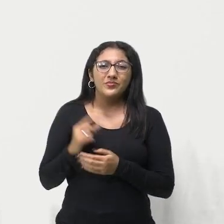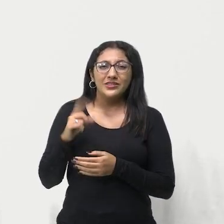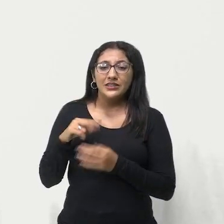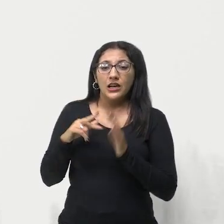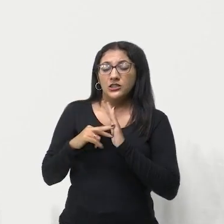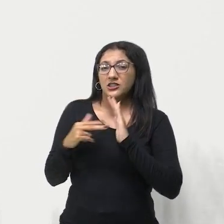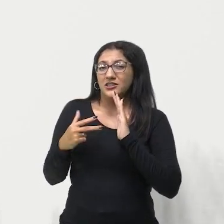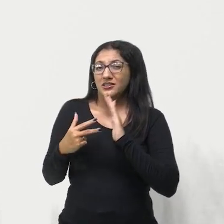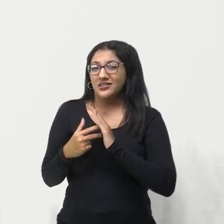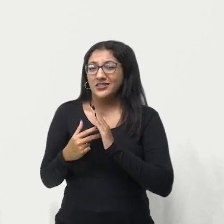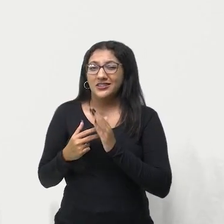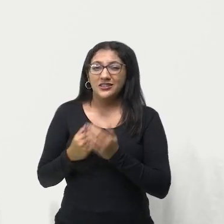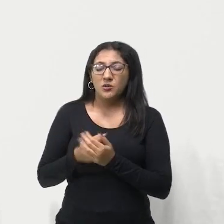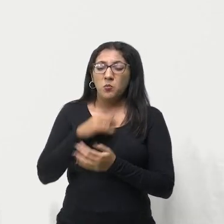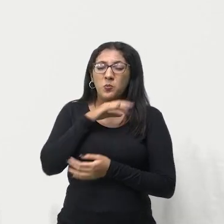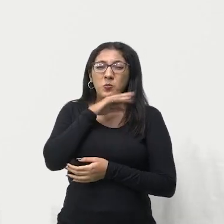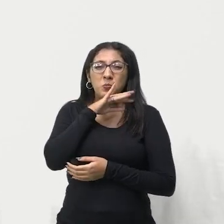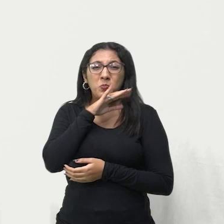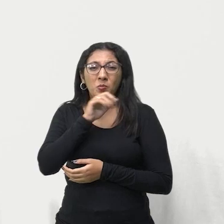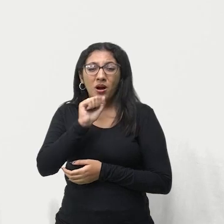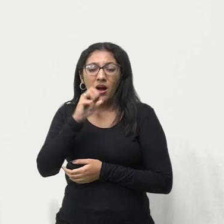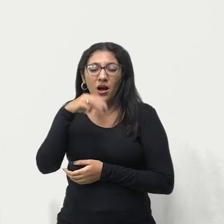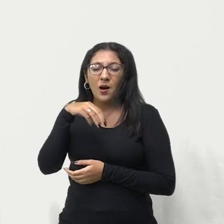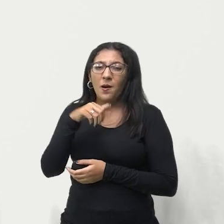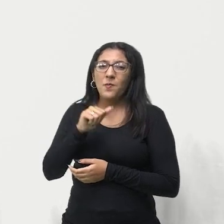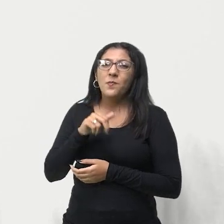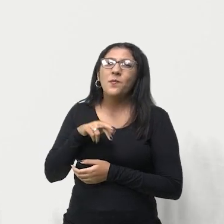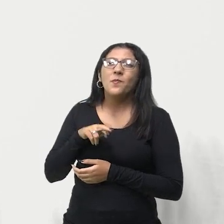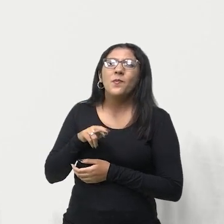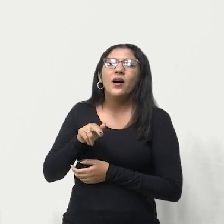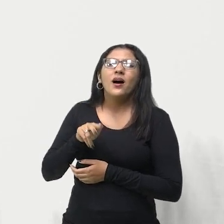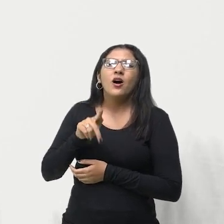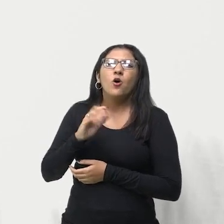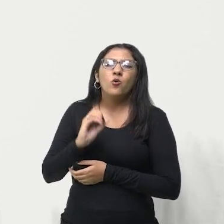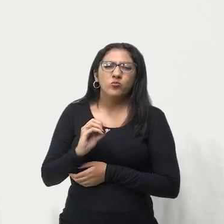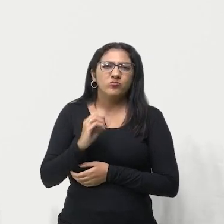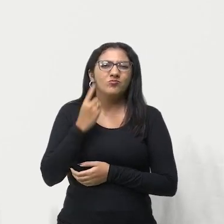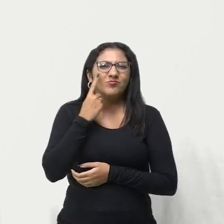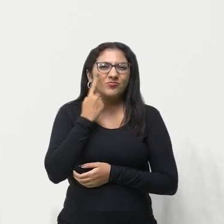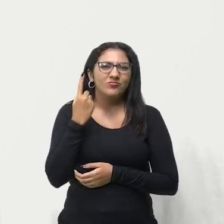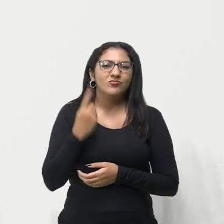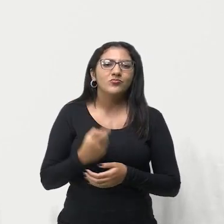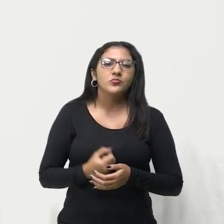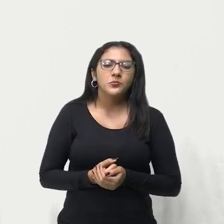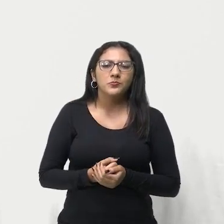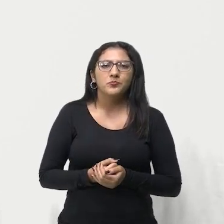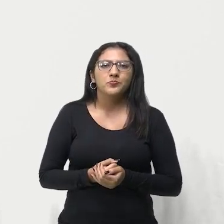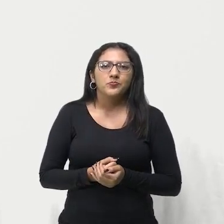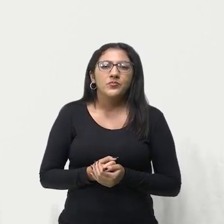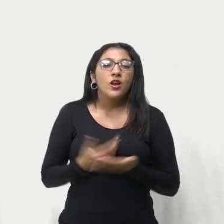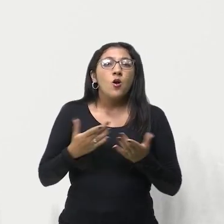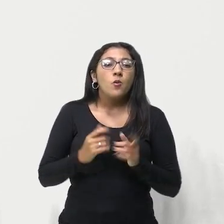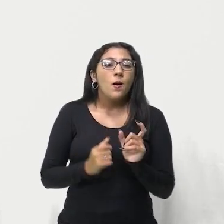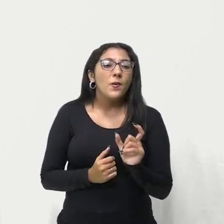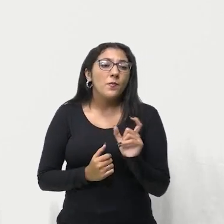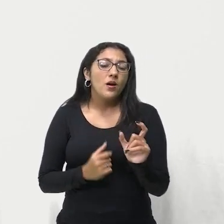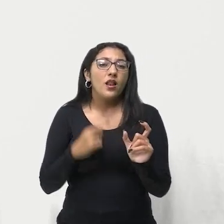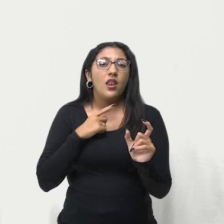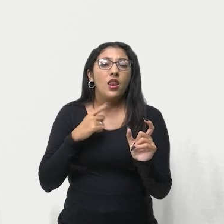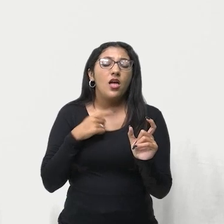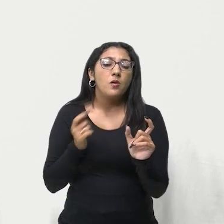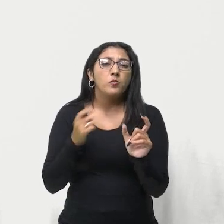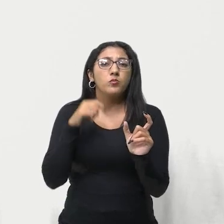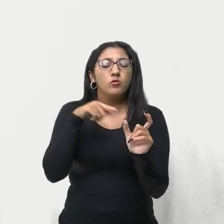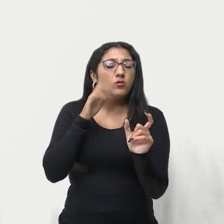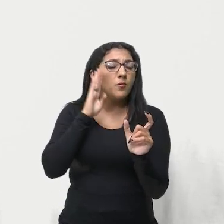fato de ser amargo, né? Então a característica é o amargor. E quais foram as palavrinhas que permitiram que